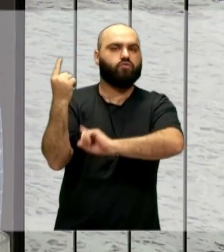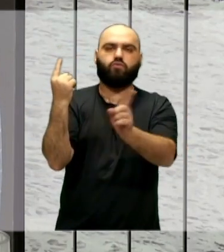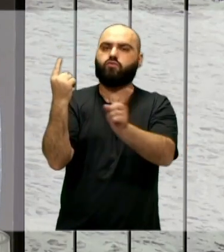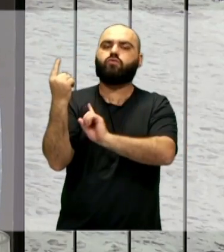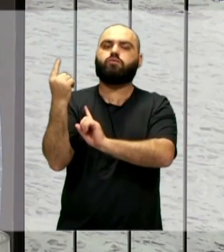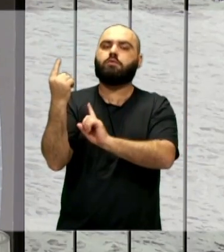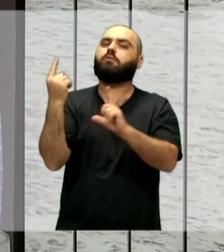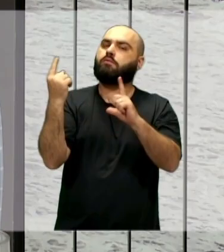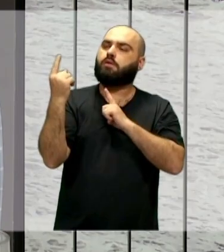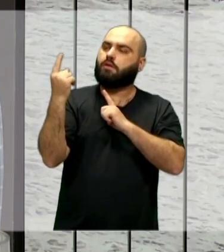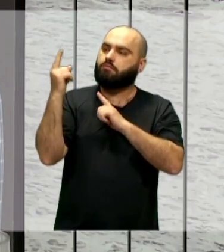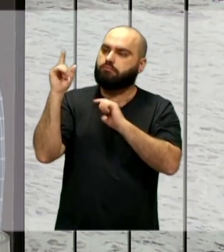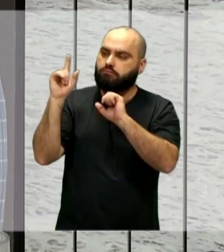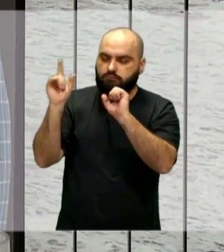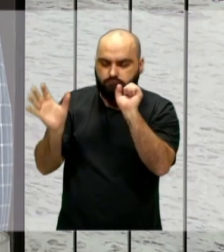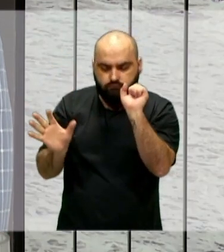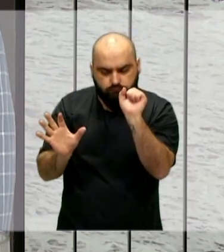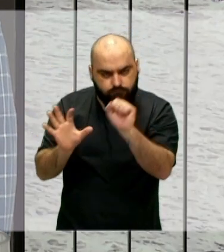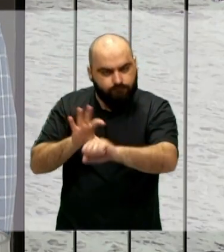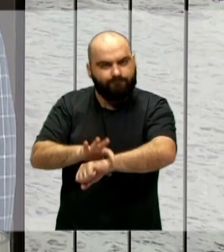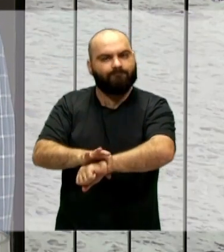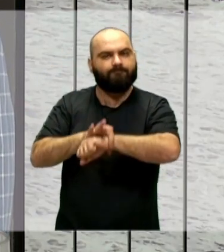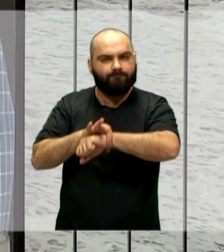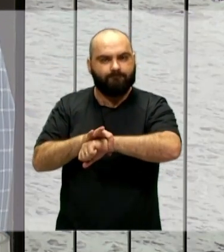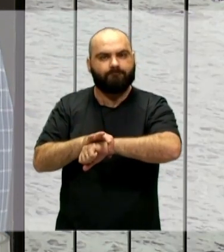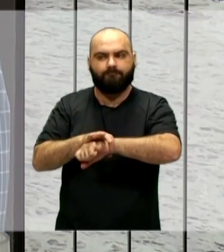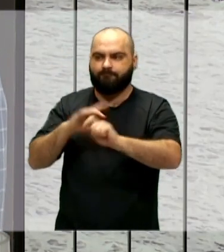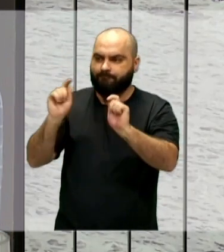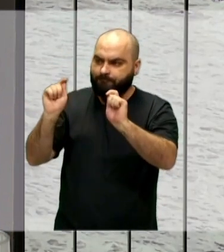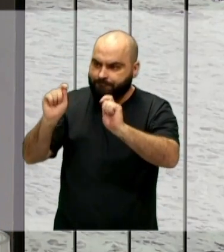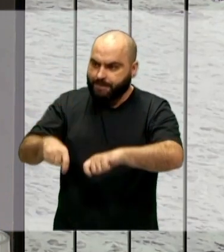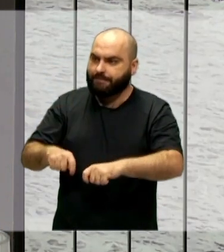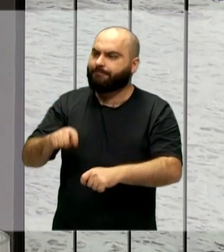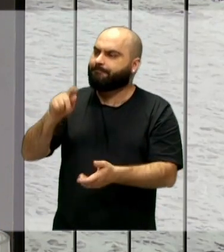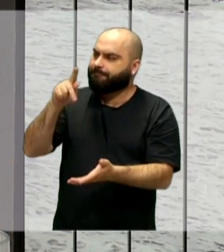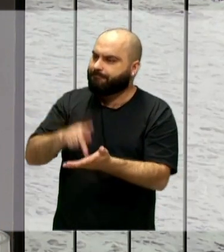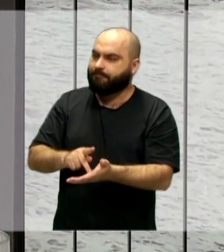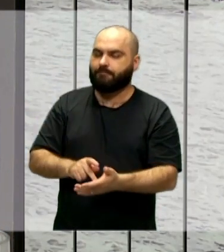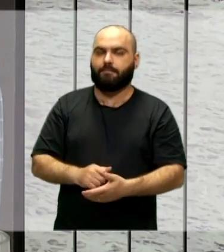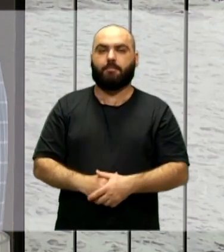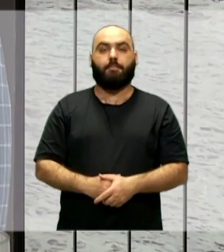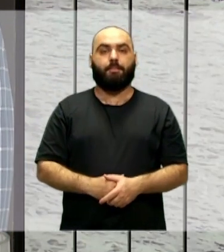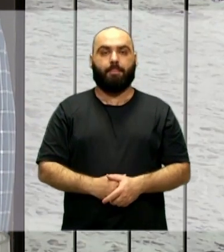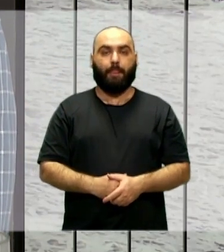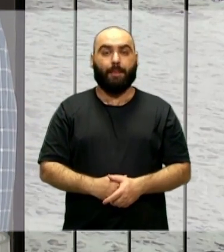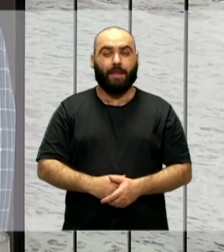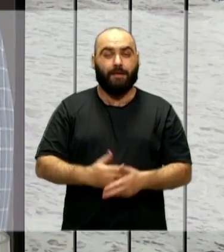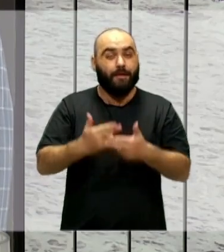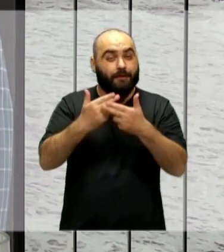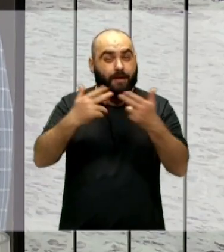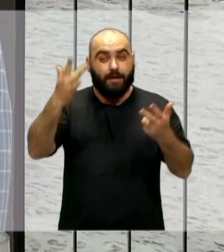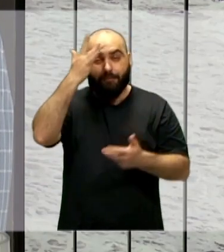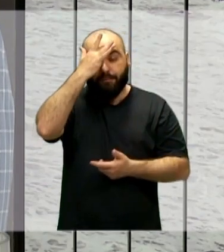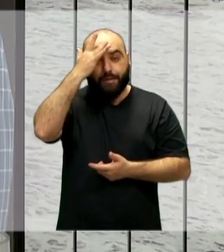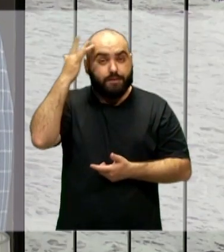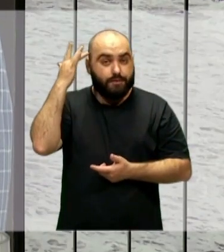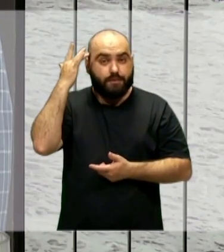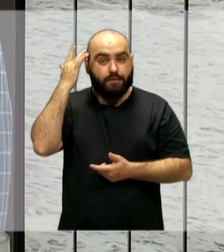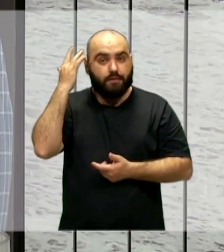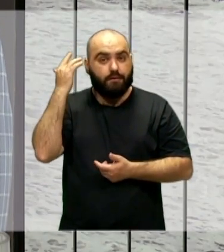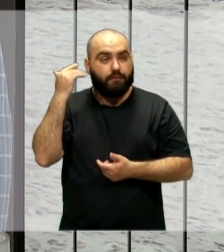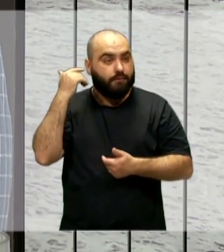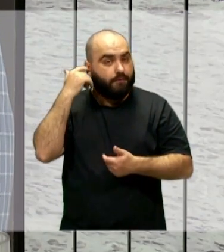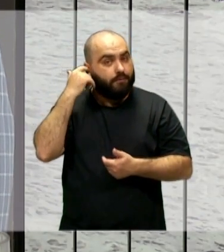um processo que seja seguro. Infelizmente, por conta dessa dificuldade de acesso, muitas pessoas acabam recorrendo ao